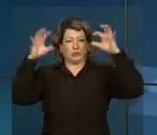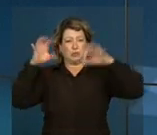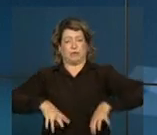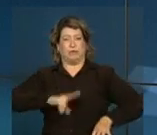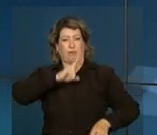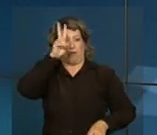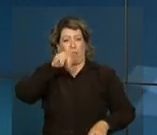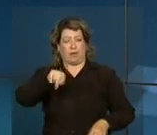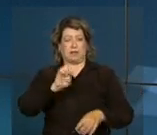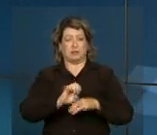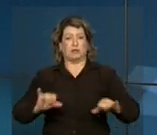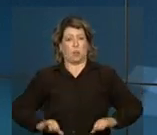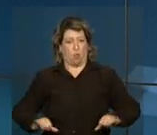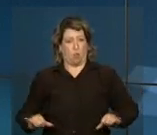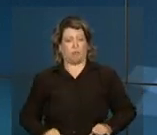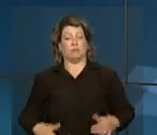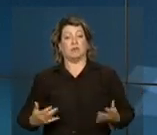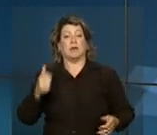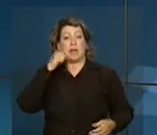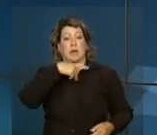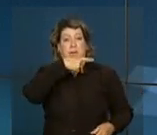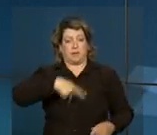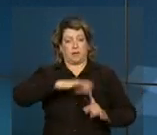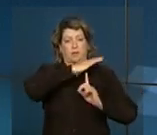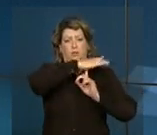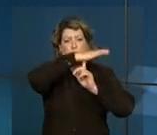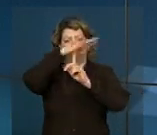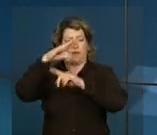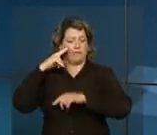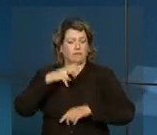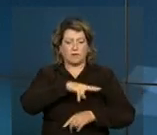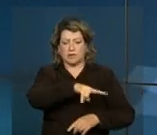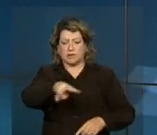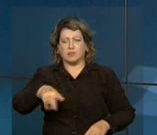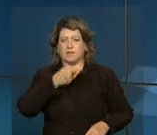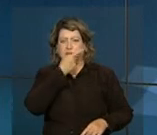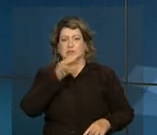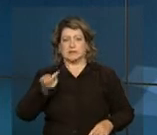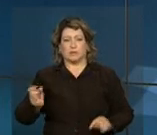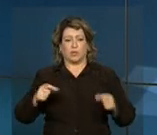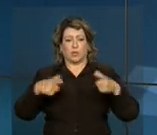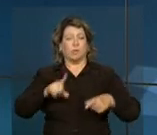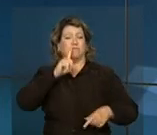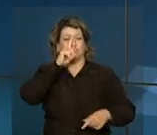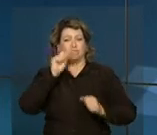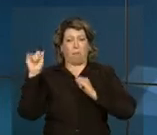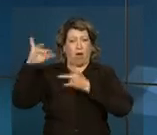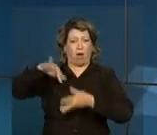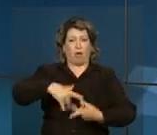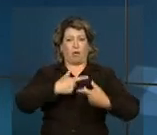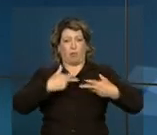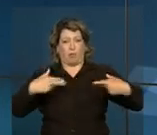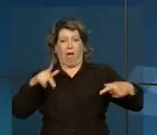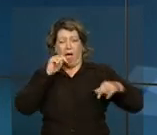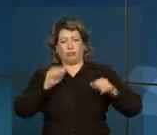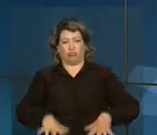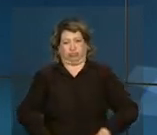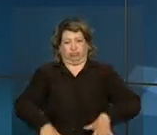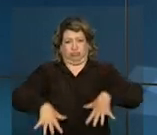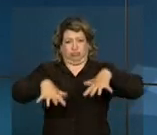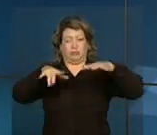atingem o estado. A presidenta fez um sobrevoo nas regiões afetadas, em áreas de risco e em localidades